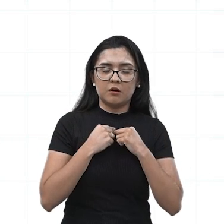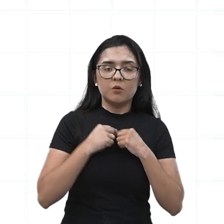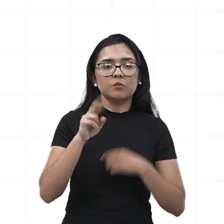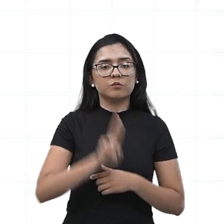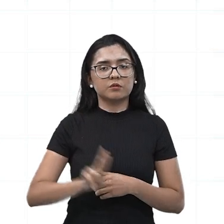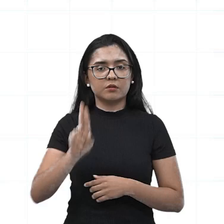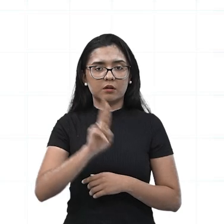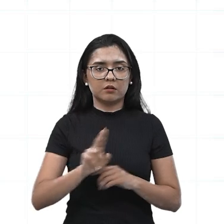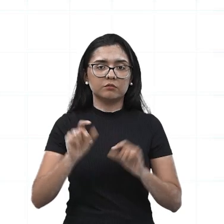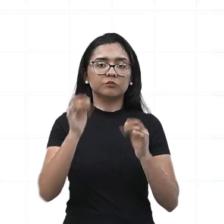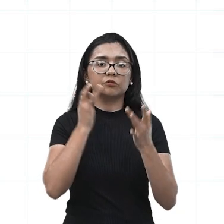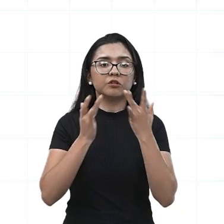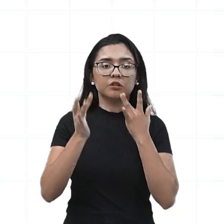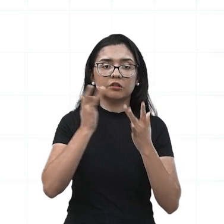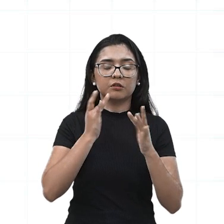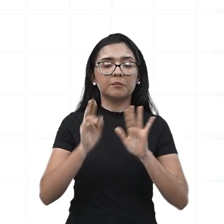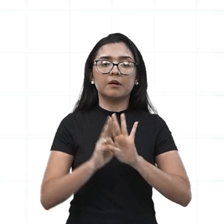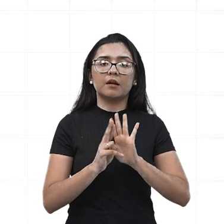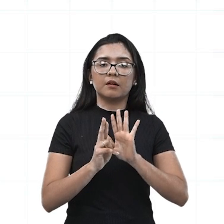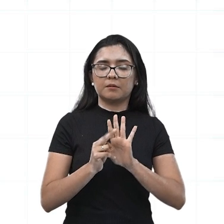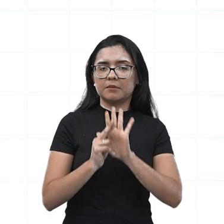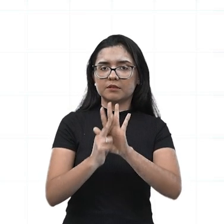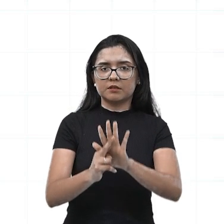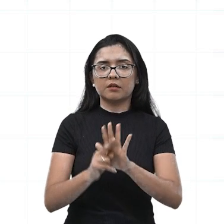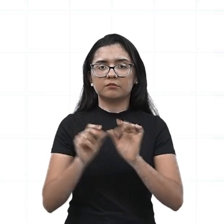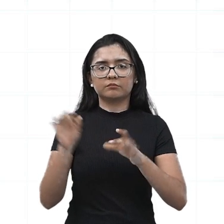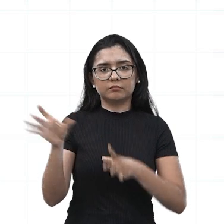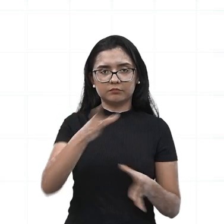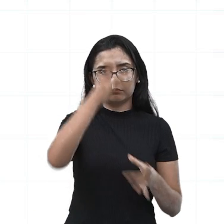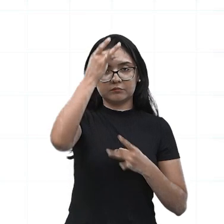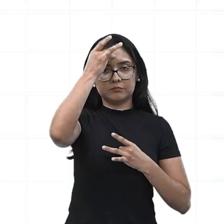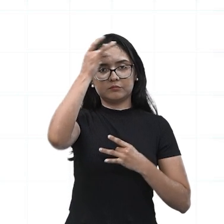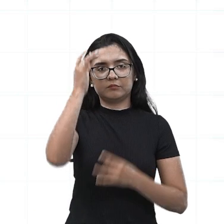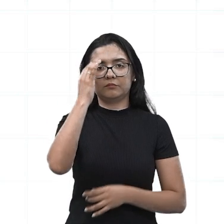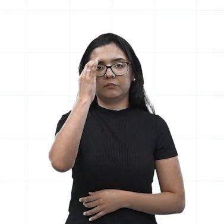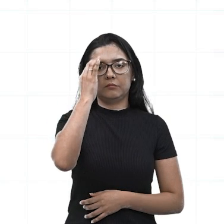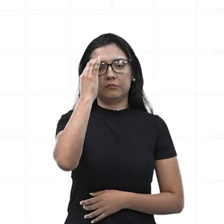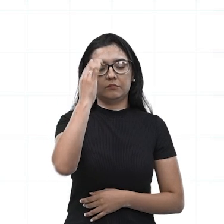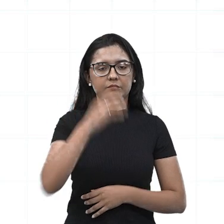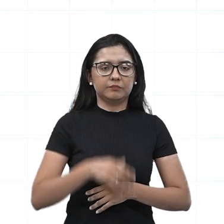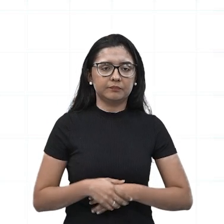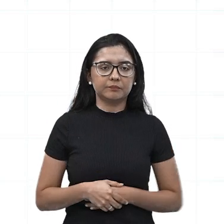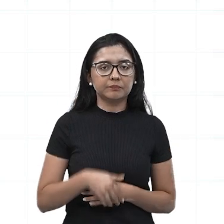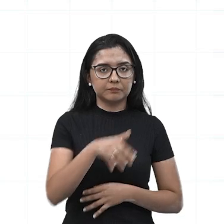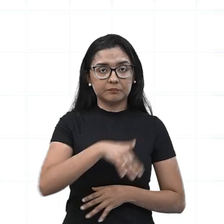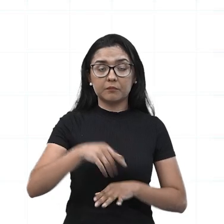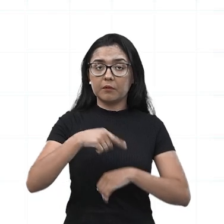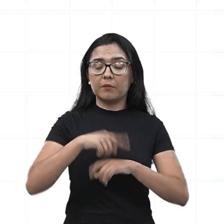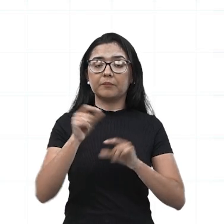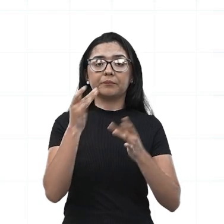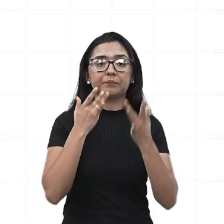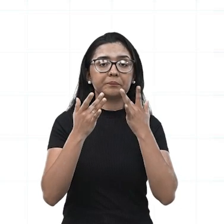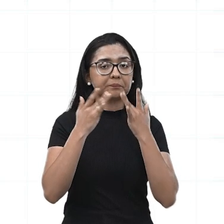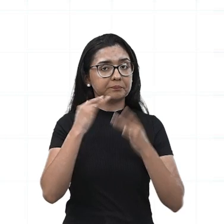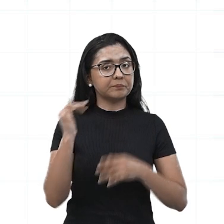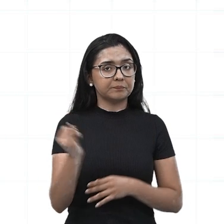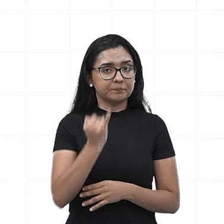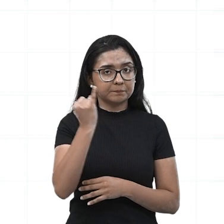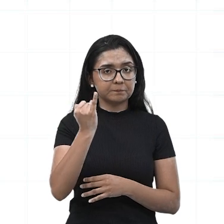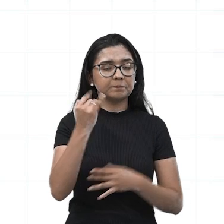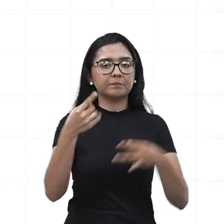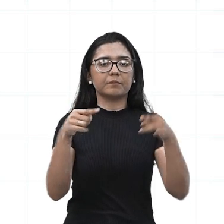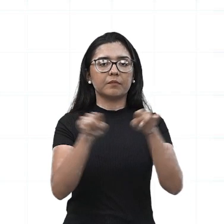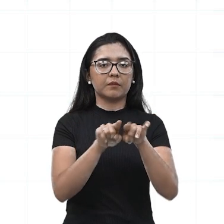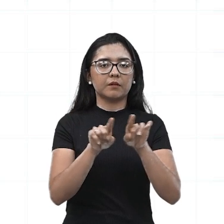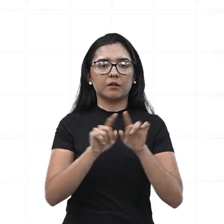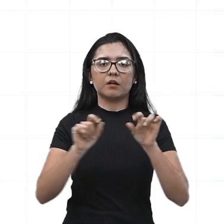teatral para representar os personagens e evocar a ambientação da peça. Eles desempenham um papel crucial